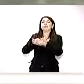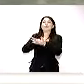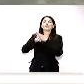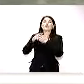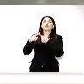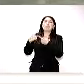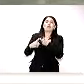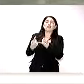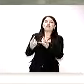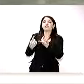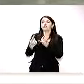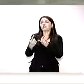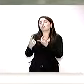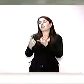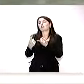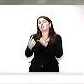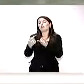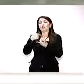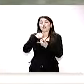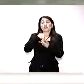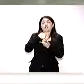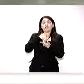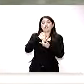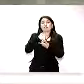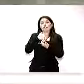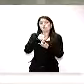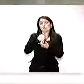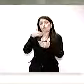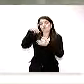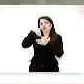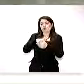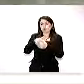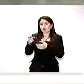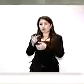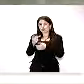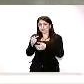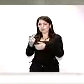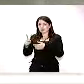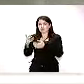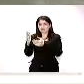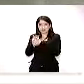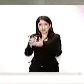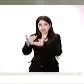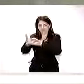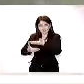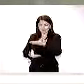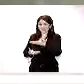e eu eh meu vota pela irregularidade da